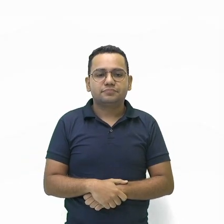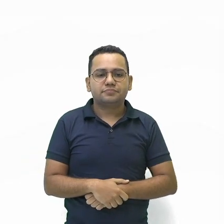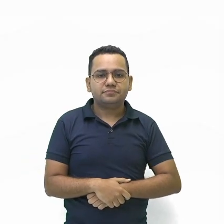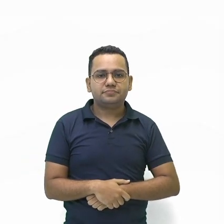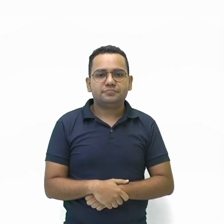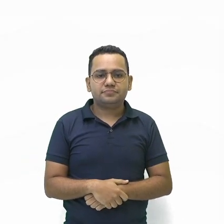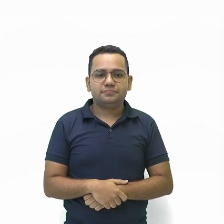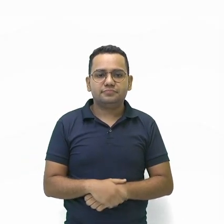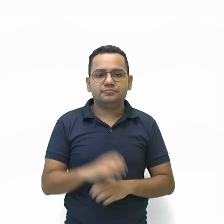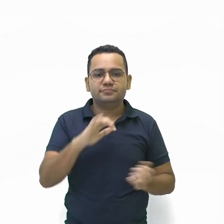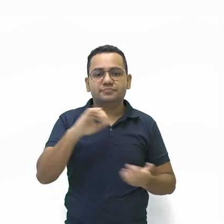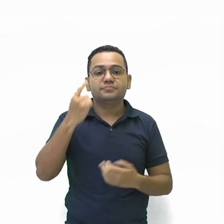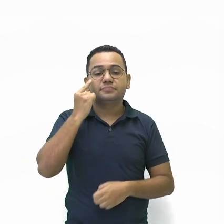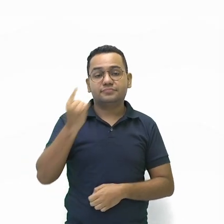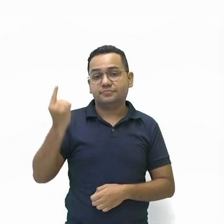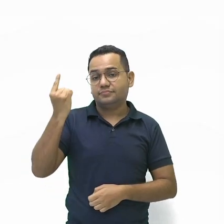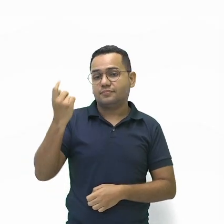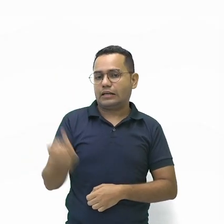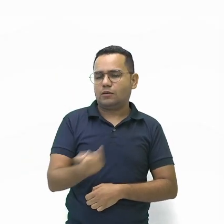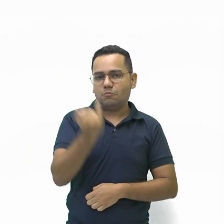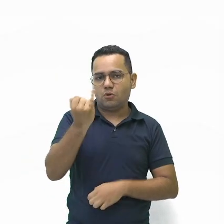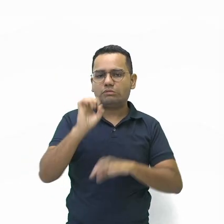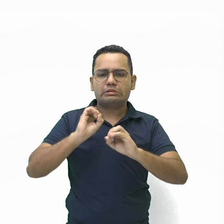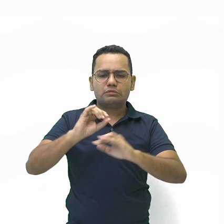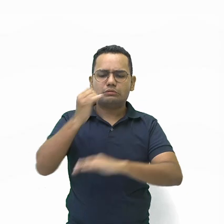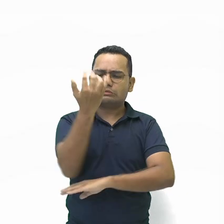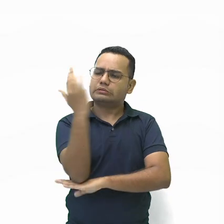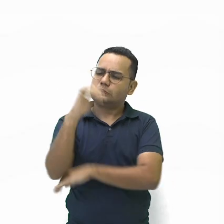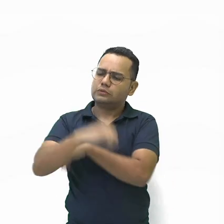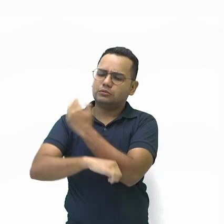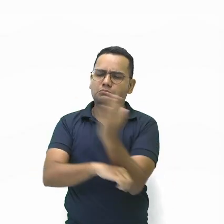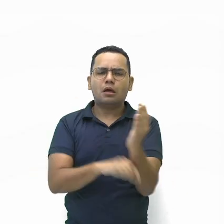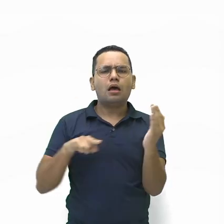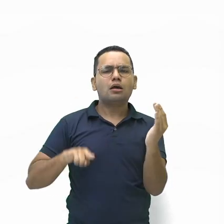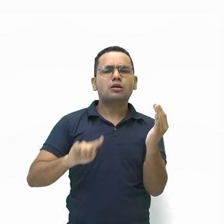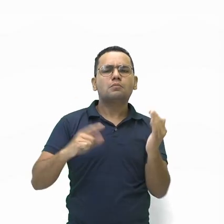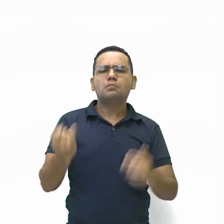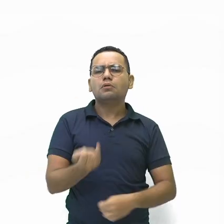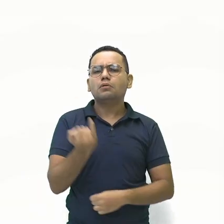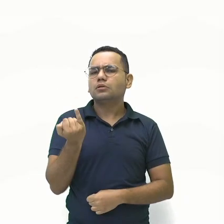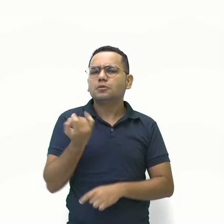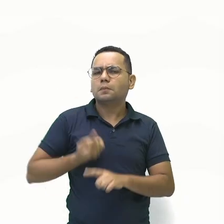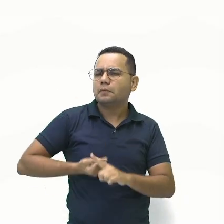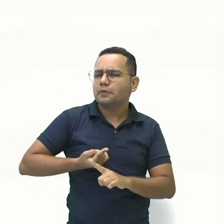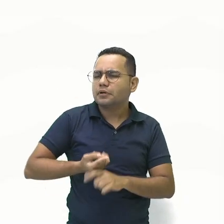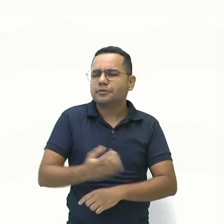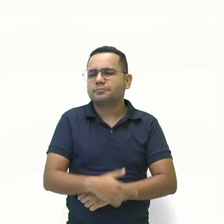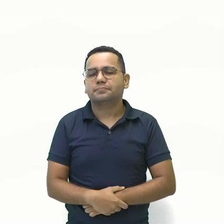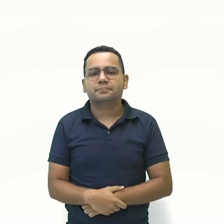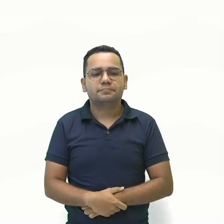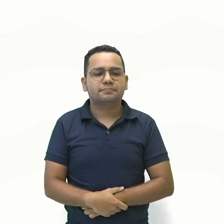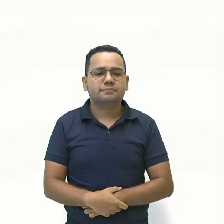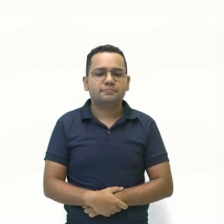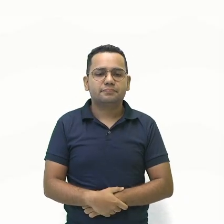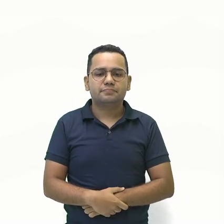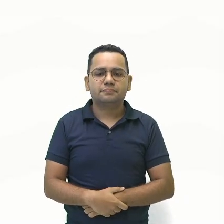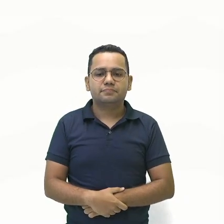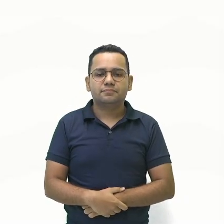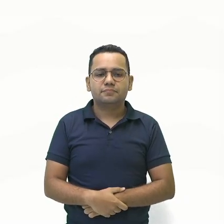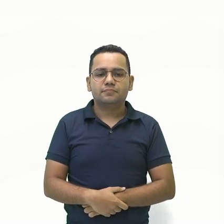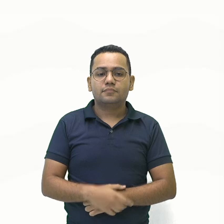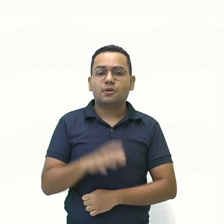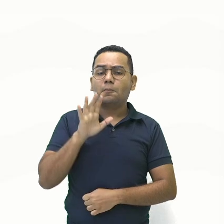comigo, primeiramente, a importância da educação ambiental. Por que a educação ambiental é importante? Bem, a importância da